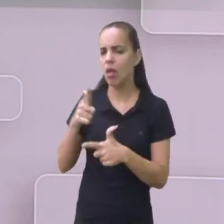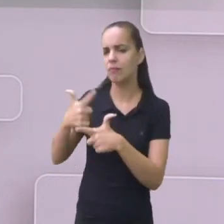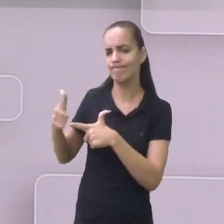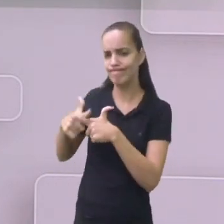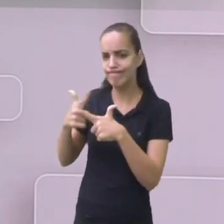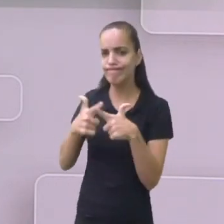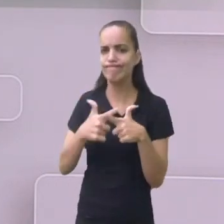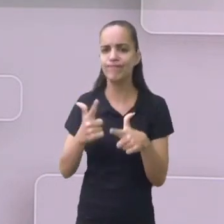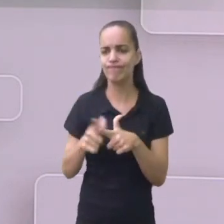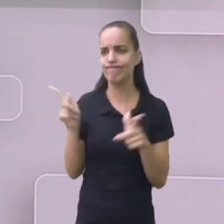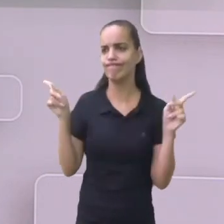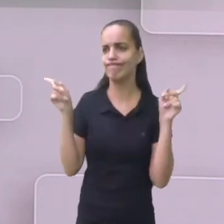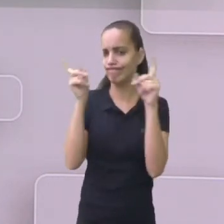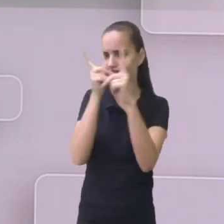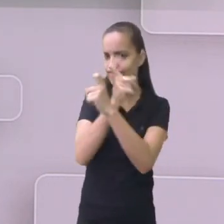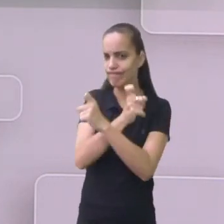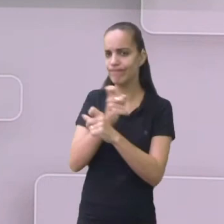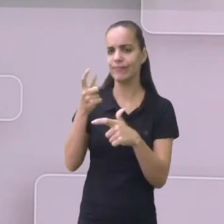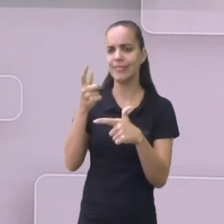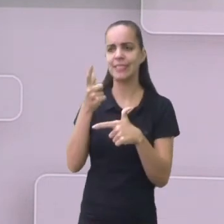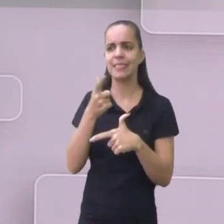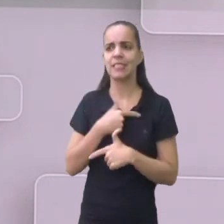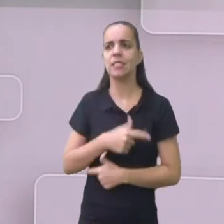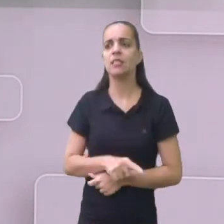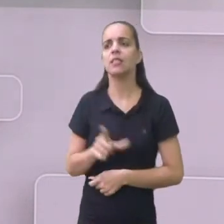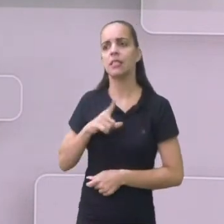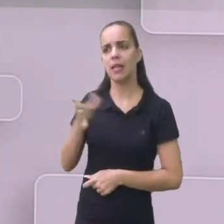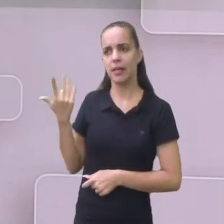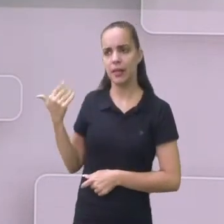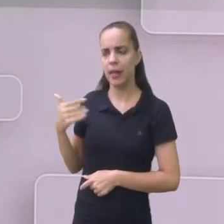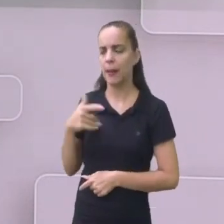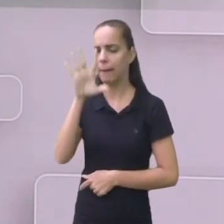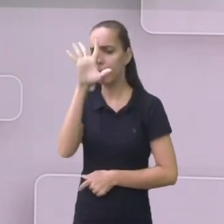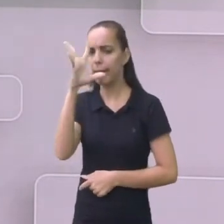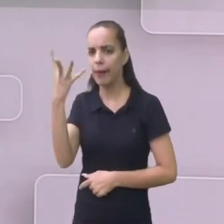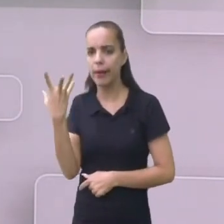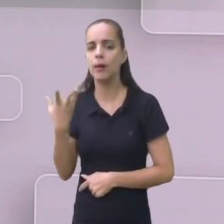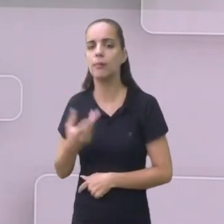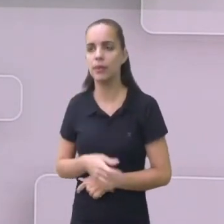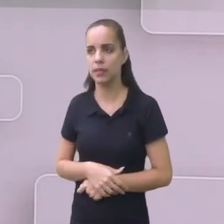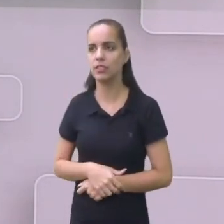para Juscelino Kubitschek e ele depois teve que ir resolvendo, e os outros